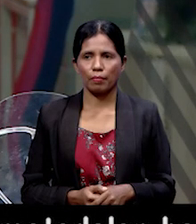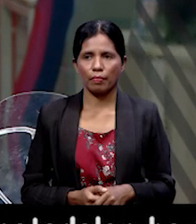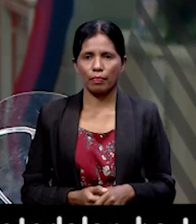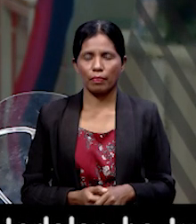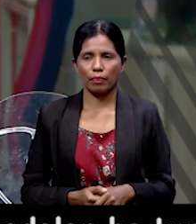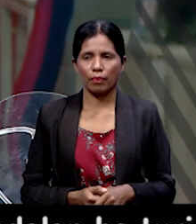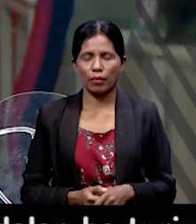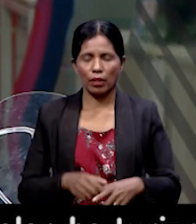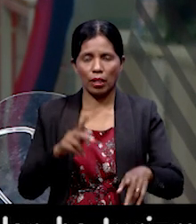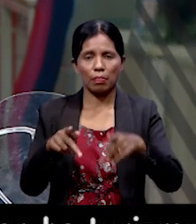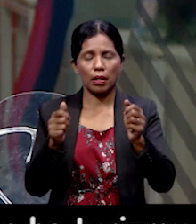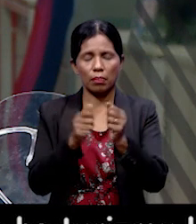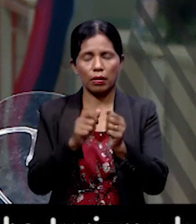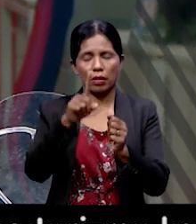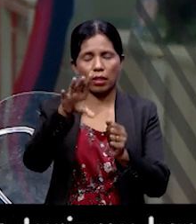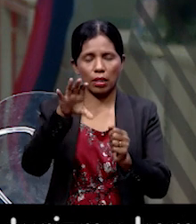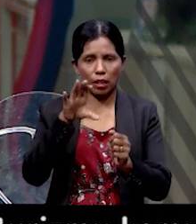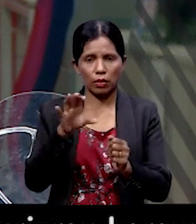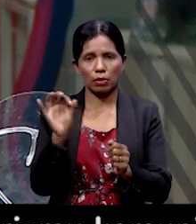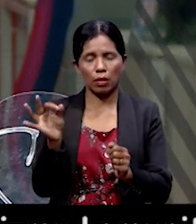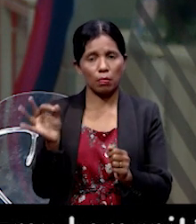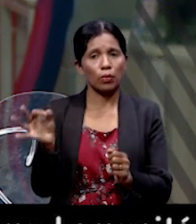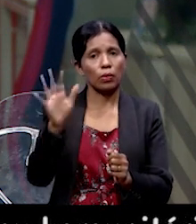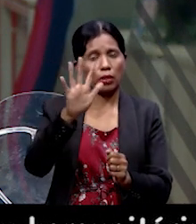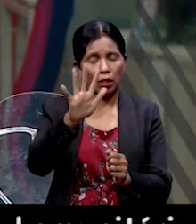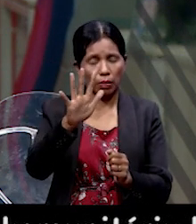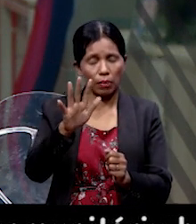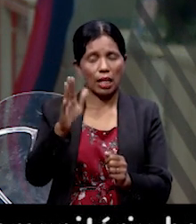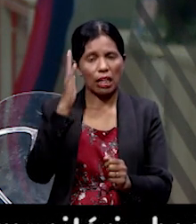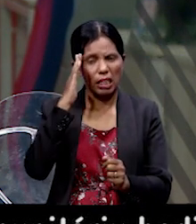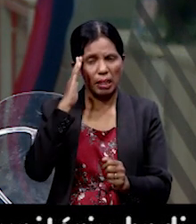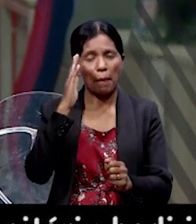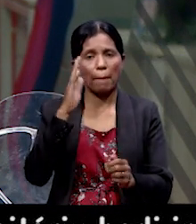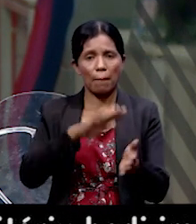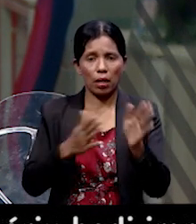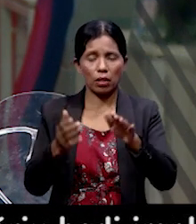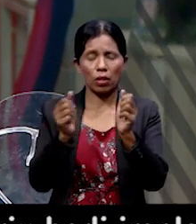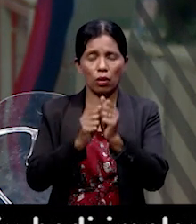Sidadaun atus ida sianu loresing 5 Munisipiu Baucau deskonfia mate ho COVID-19.